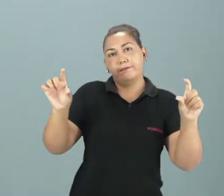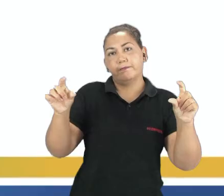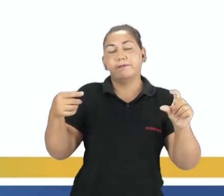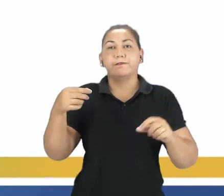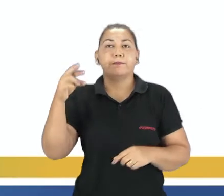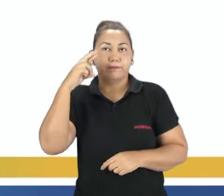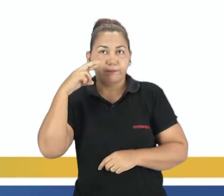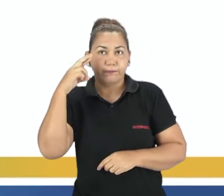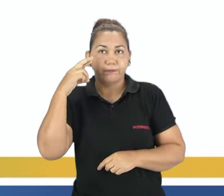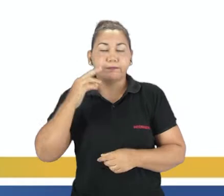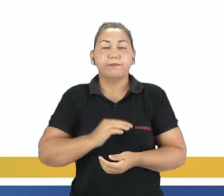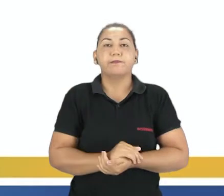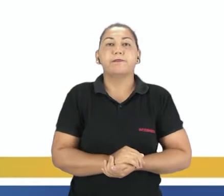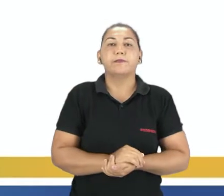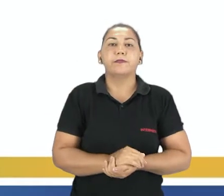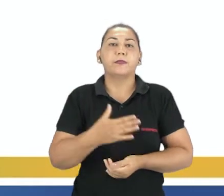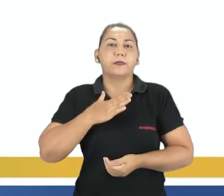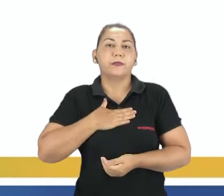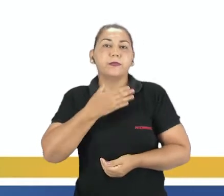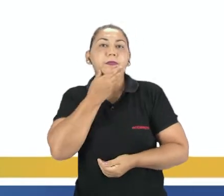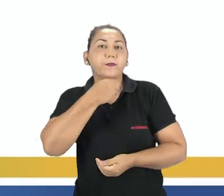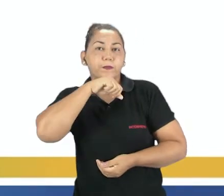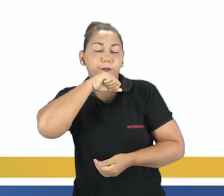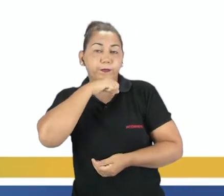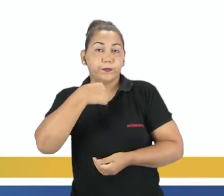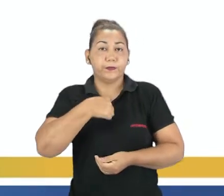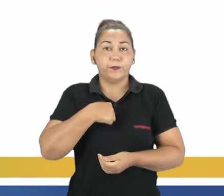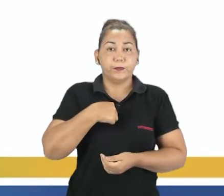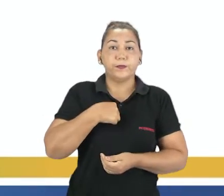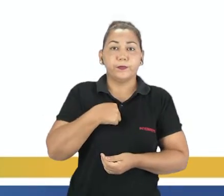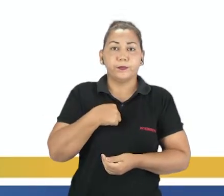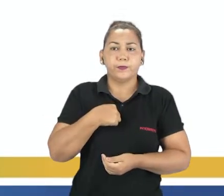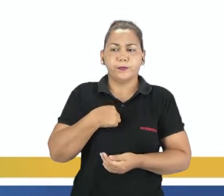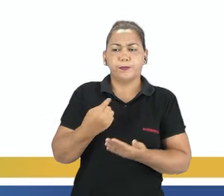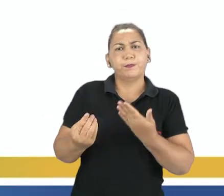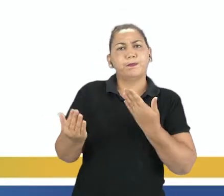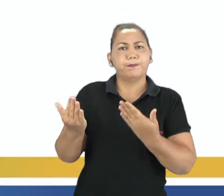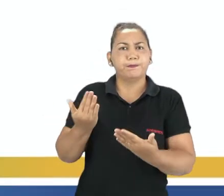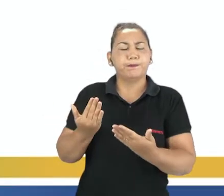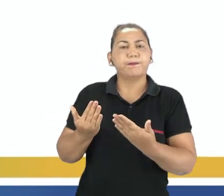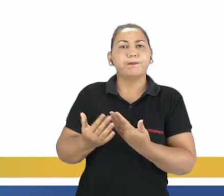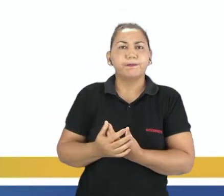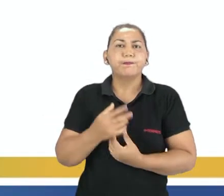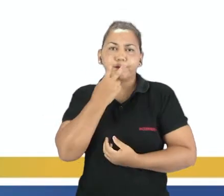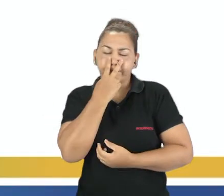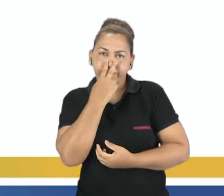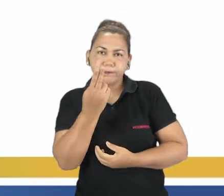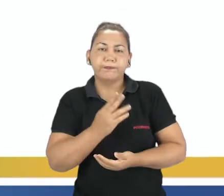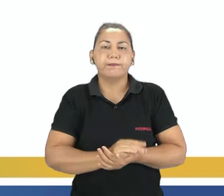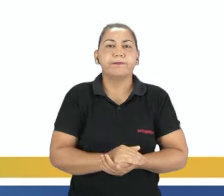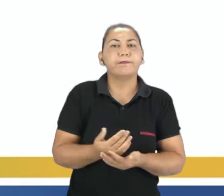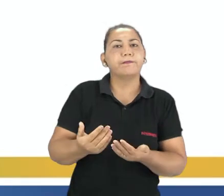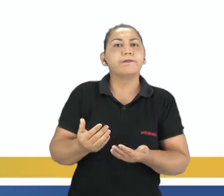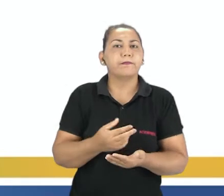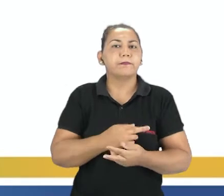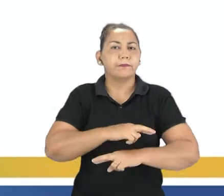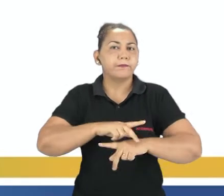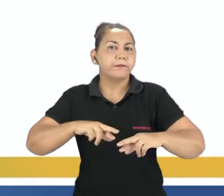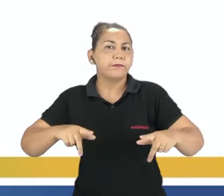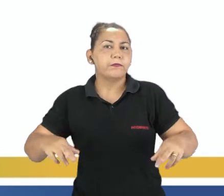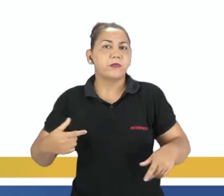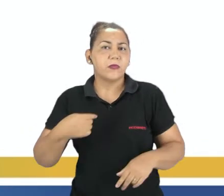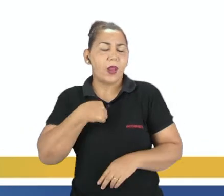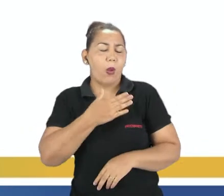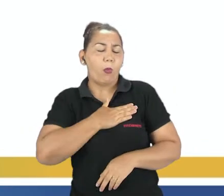Observe. Meu pai e eu somos muito parecidos em muitas coisas, Camilo. Eu não gosto de contas